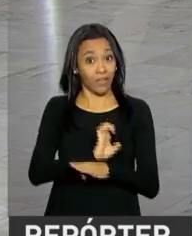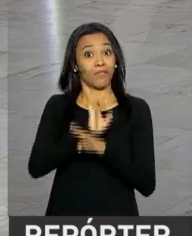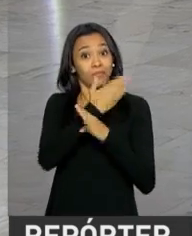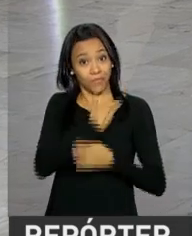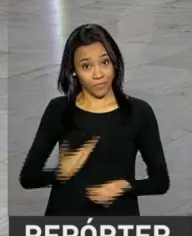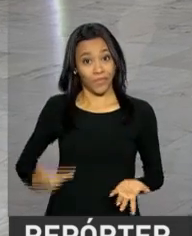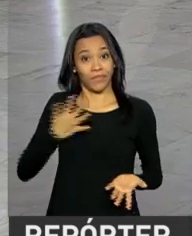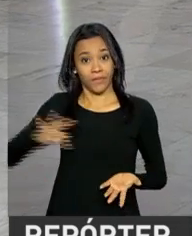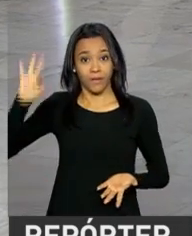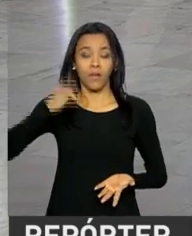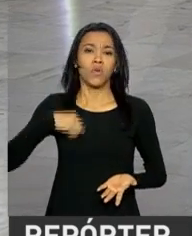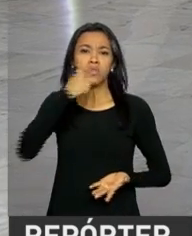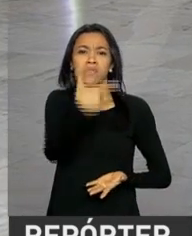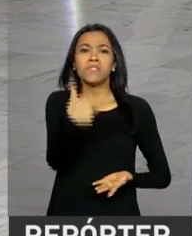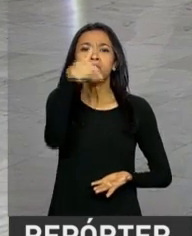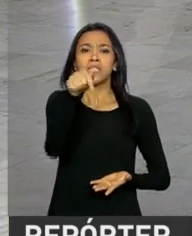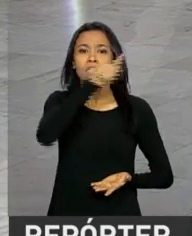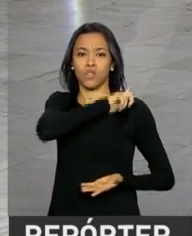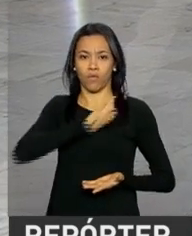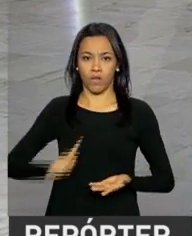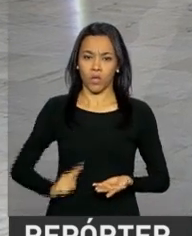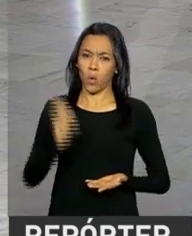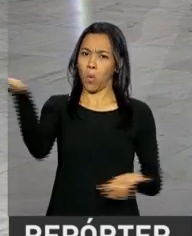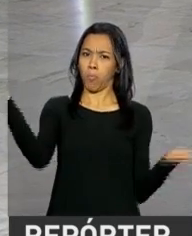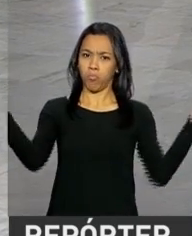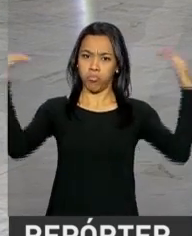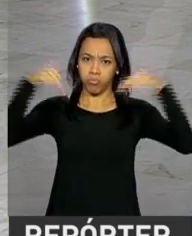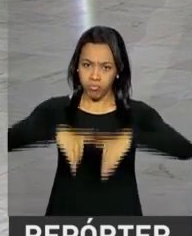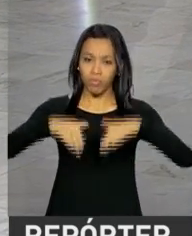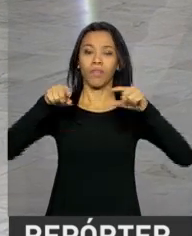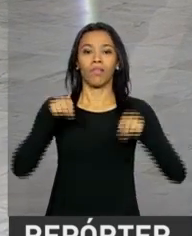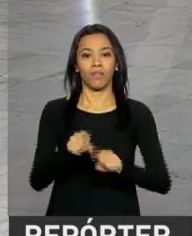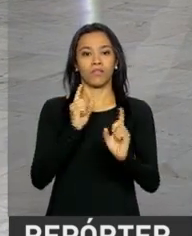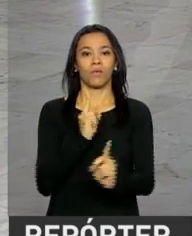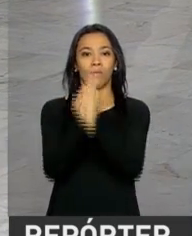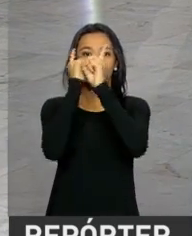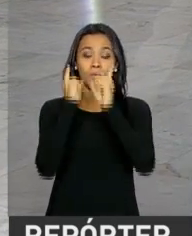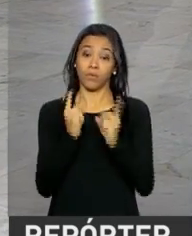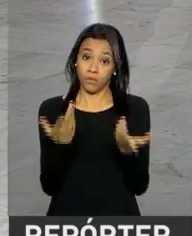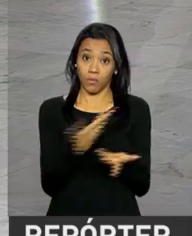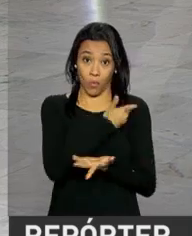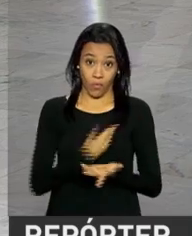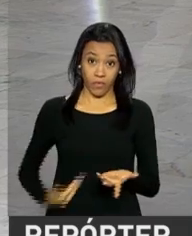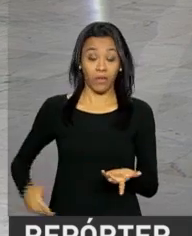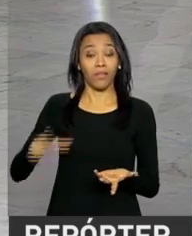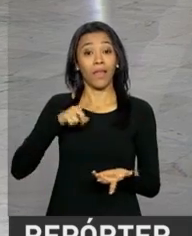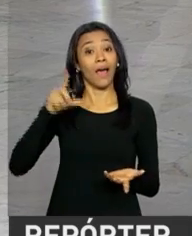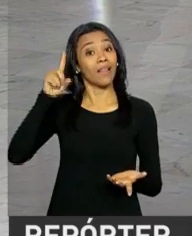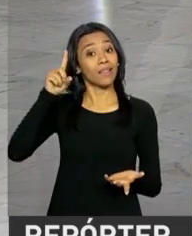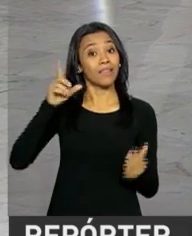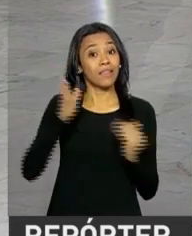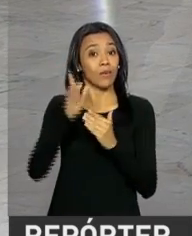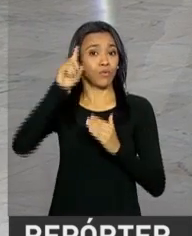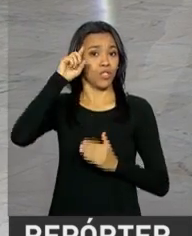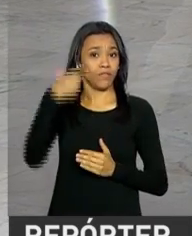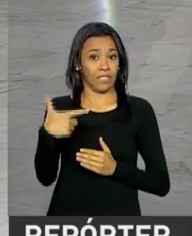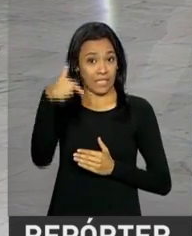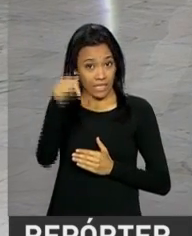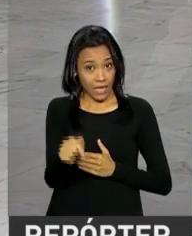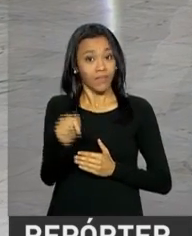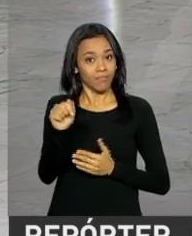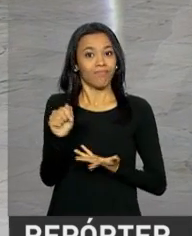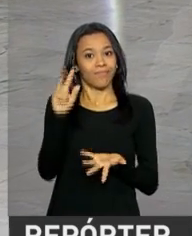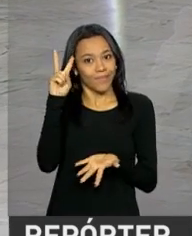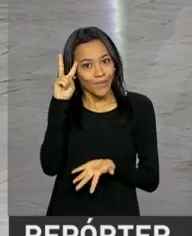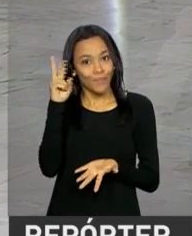Todos os 27 governadores devem estar presentes nesse encontro. O governo tem até o dia 27, próxima